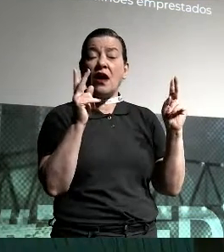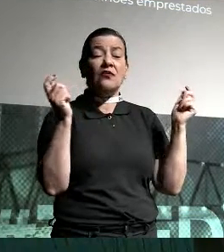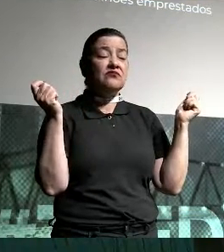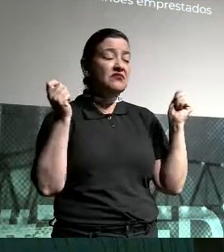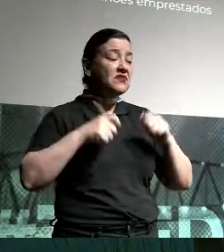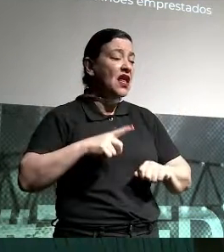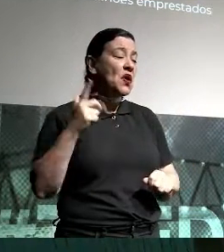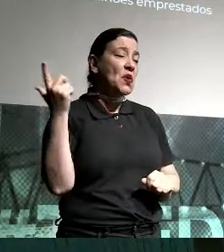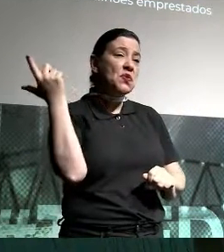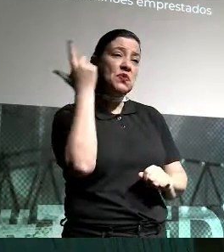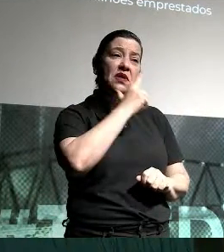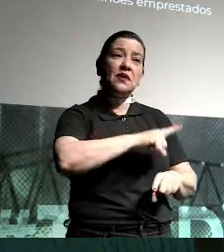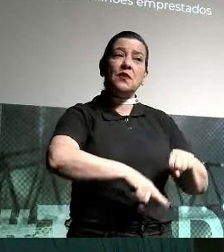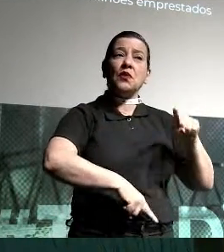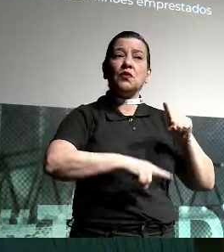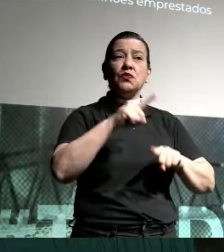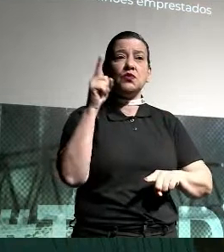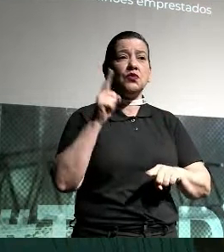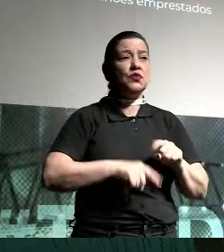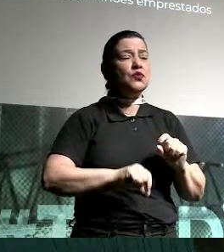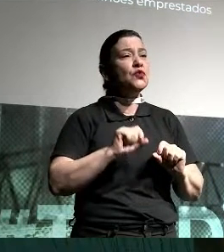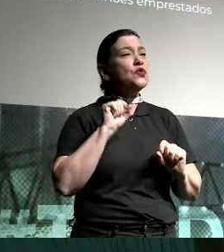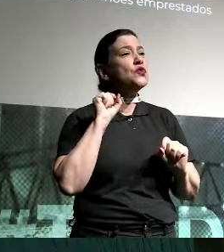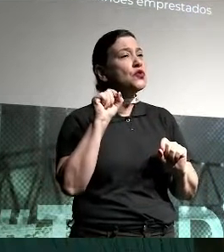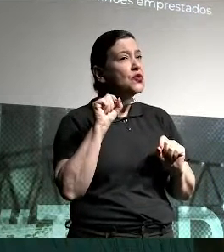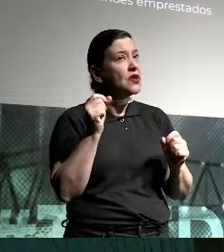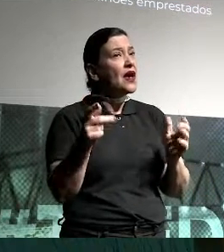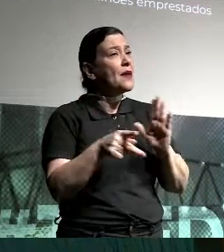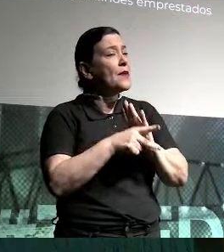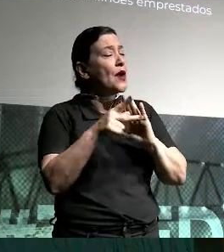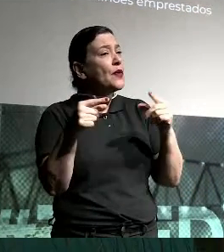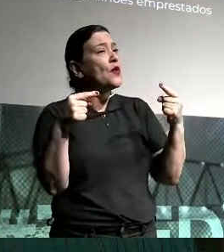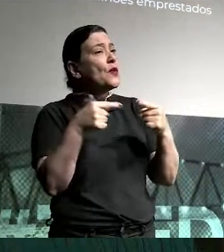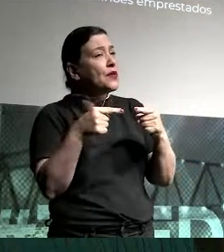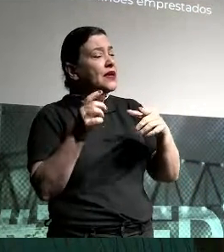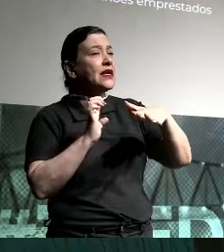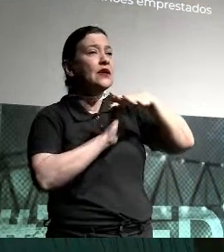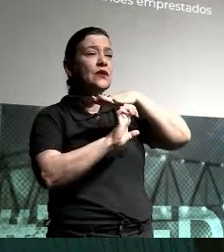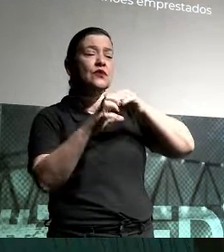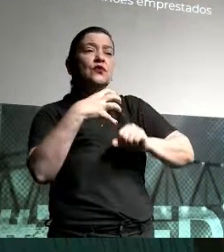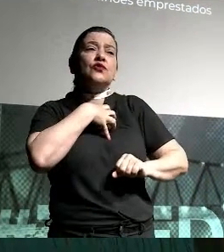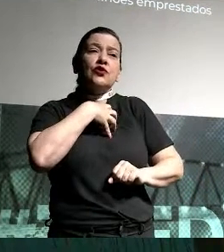consegue... Esses produtos eles são o espelho da filosofia da empresa, né? Que a gente